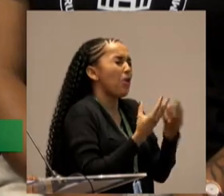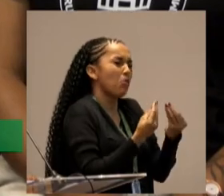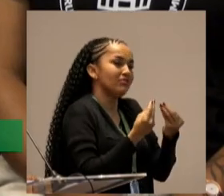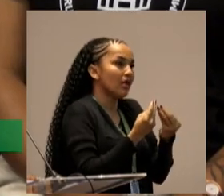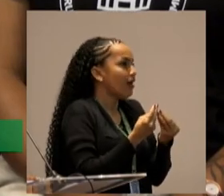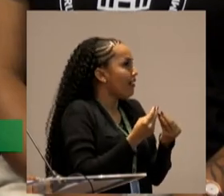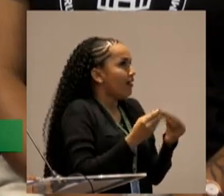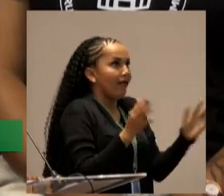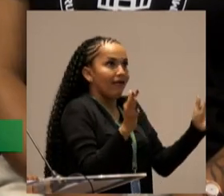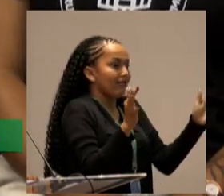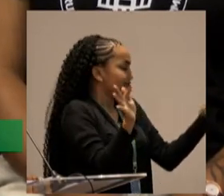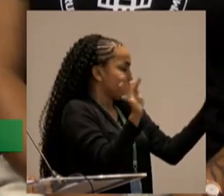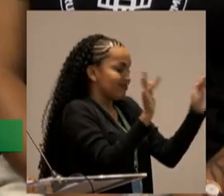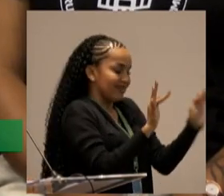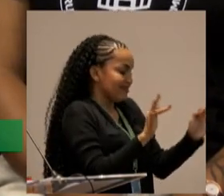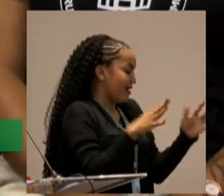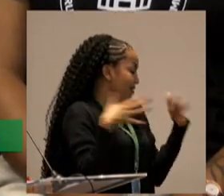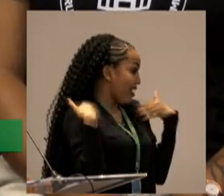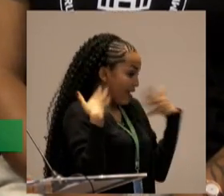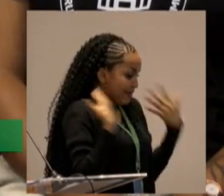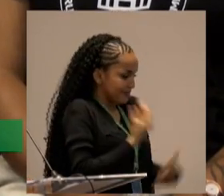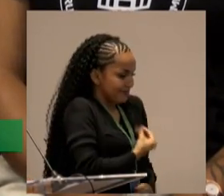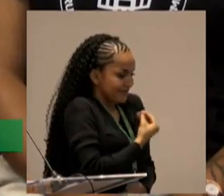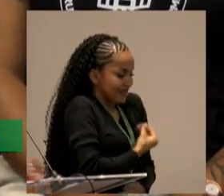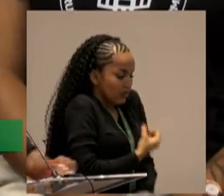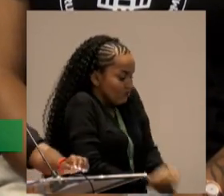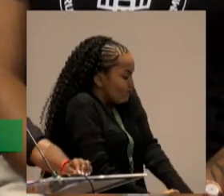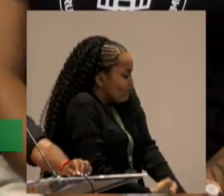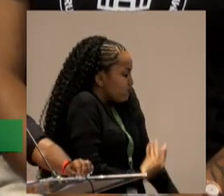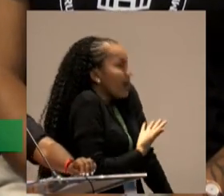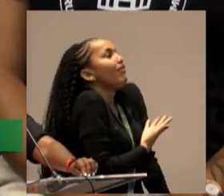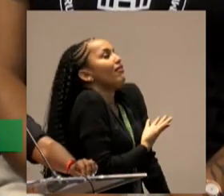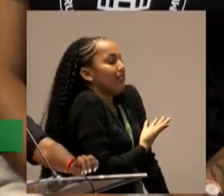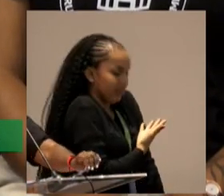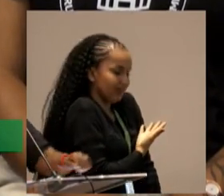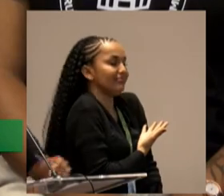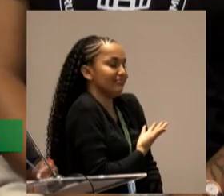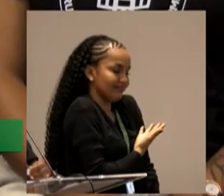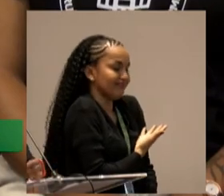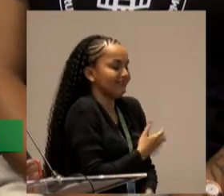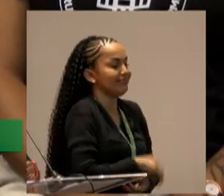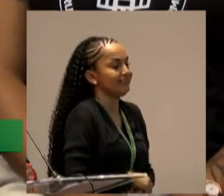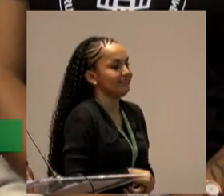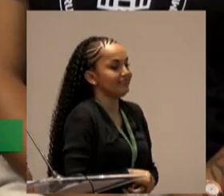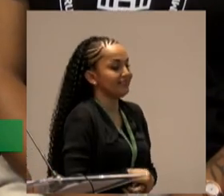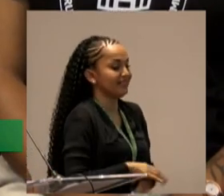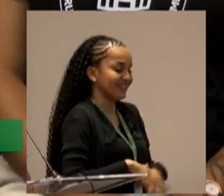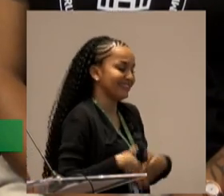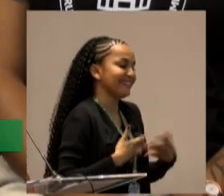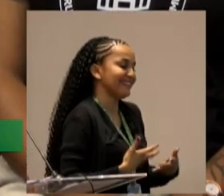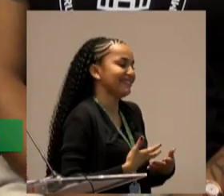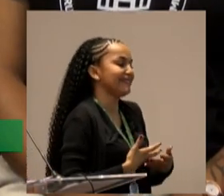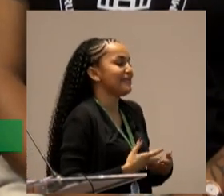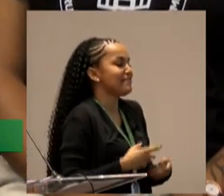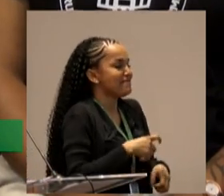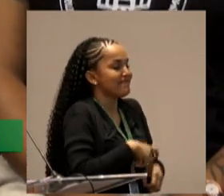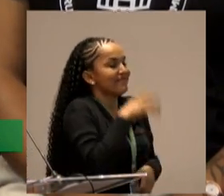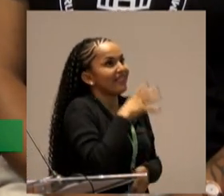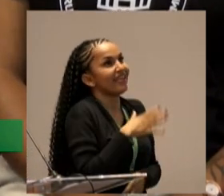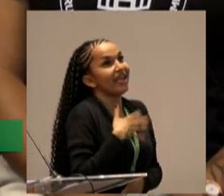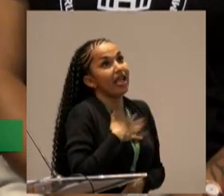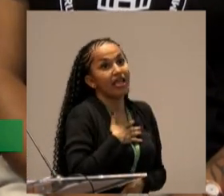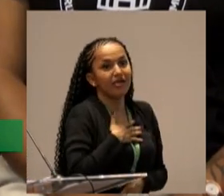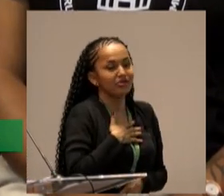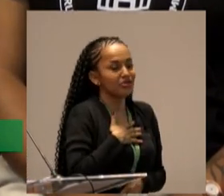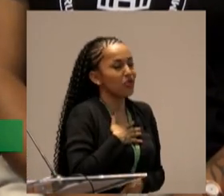alegria que eu estou aqui hoje, com muita emoção, que nesse momento eu sou